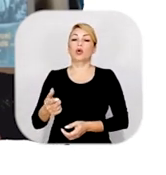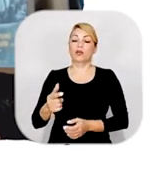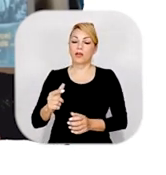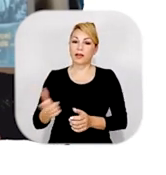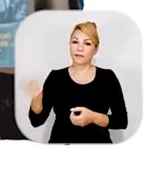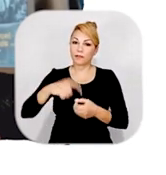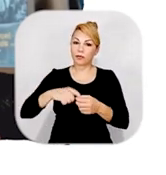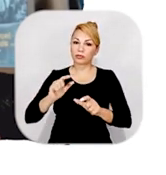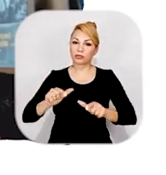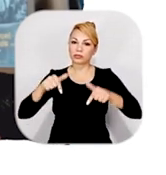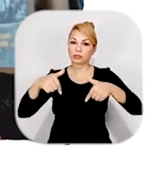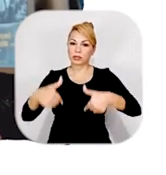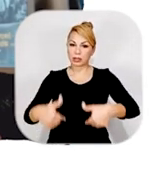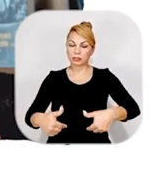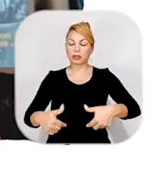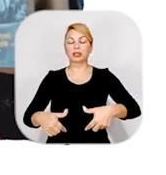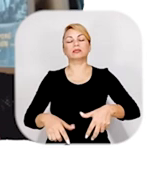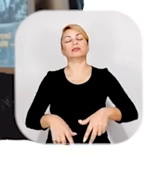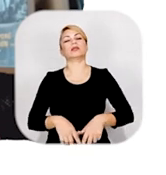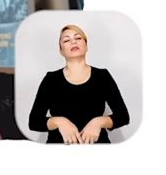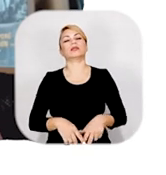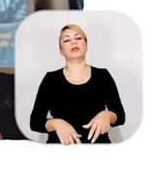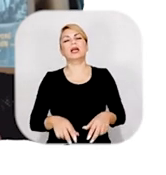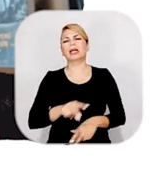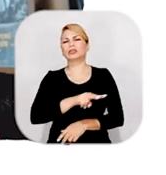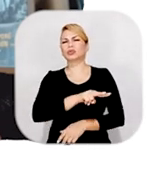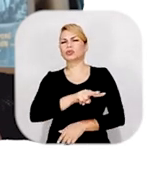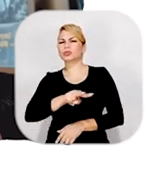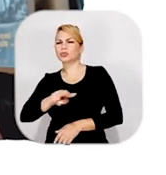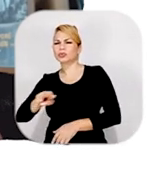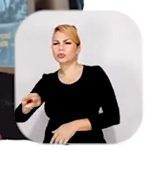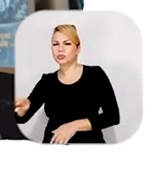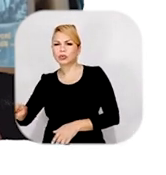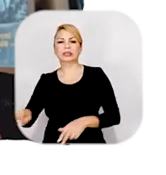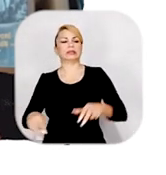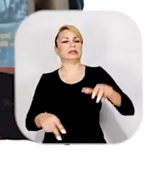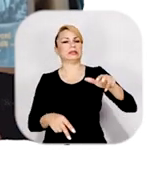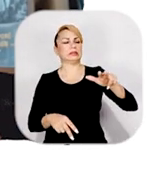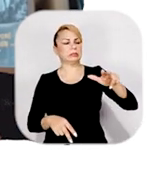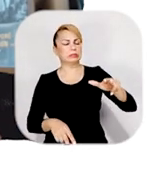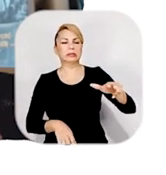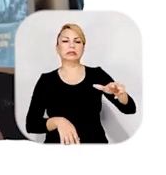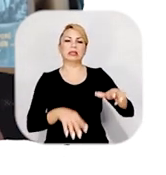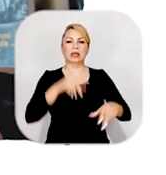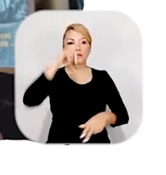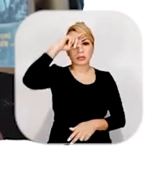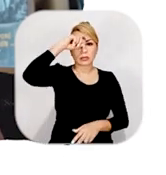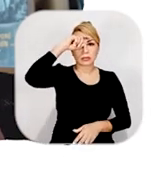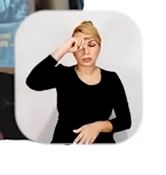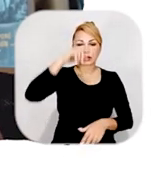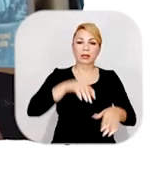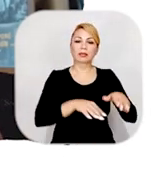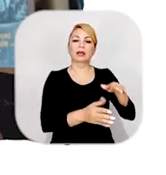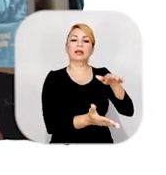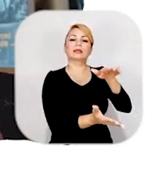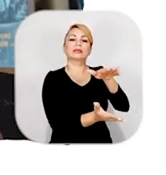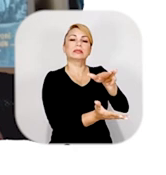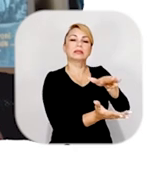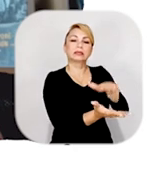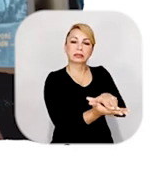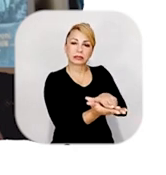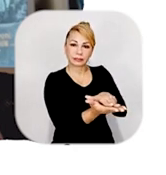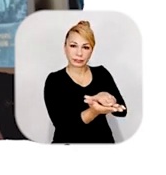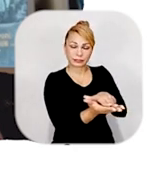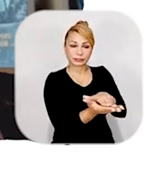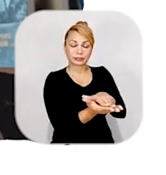e durante 2 semanas ele ficou internado, tendo várias crises, e o que mais me surpreendeu, ele tinha um